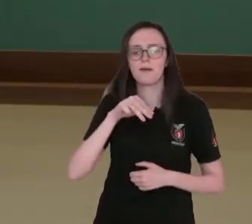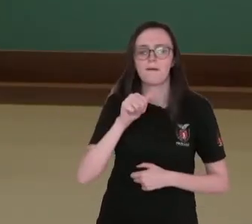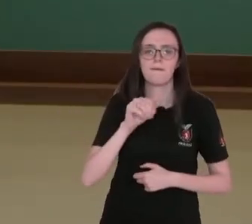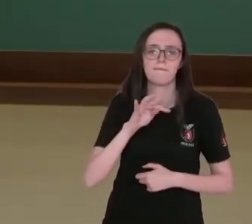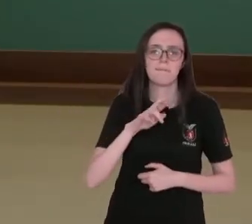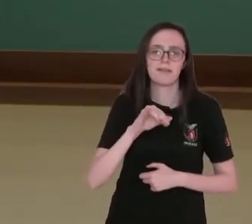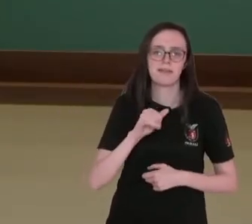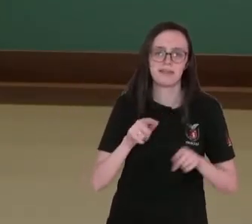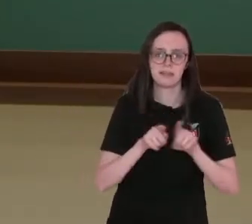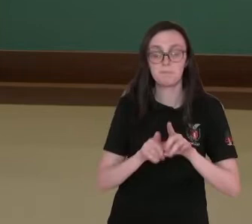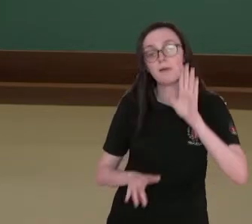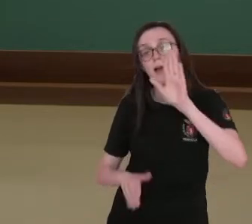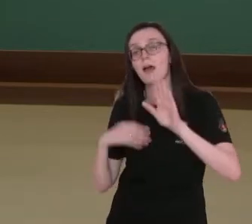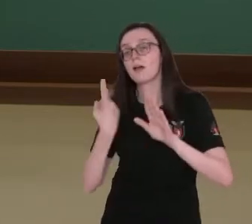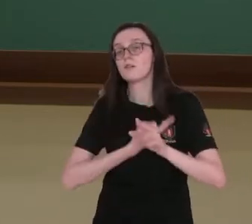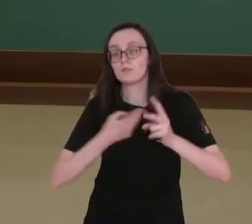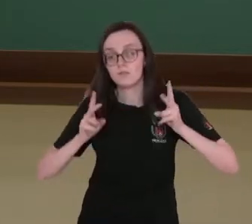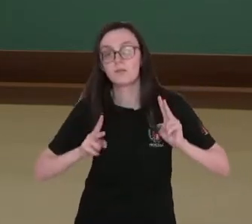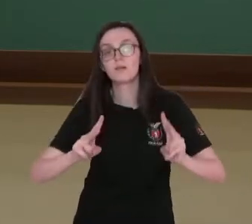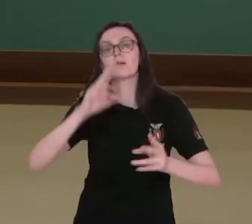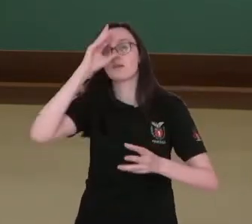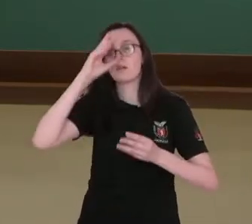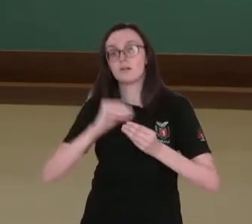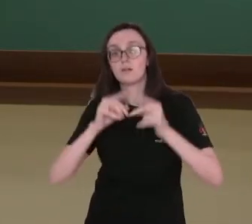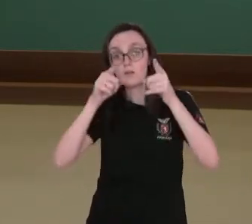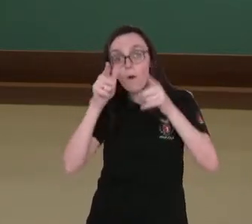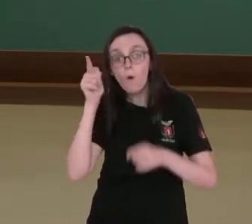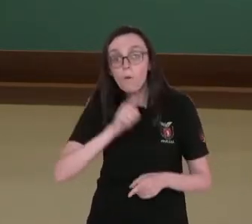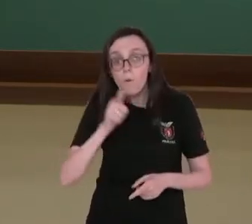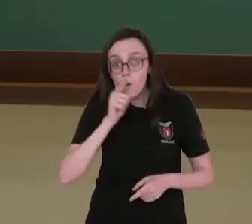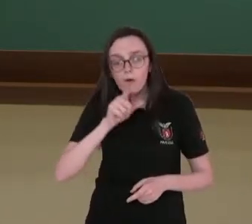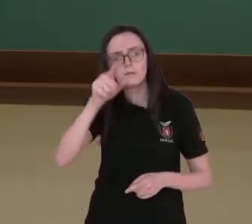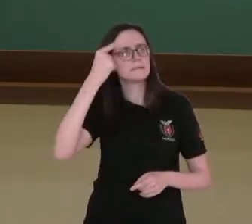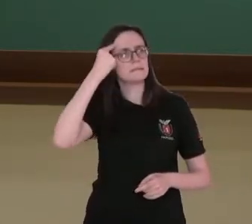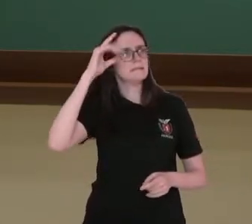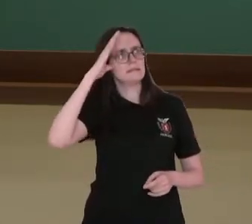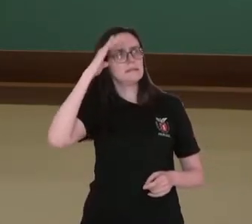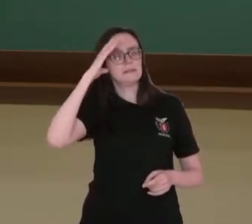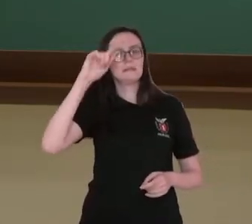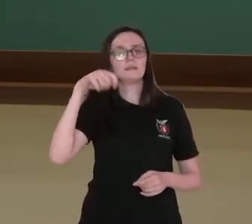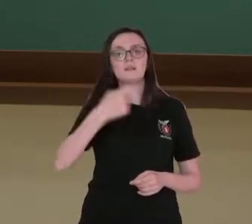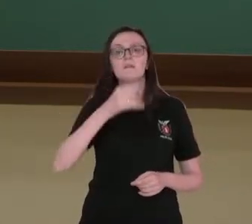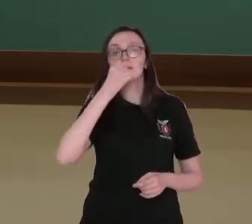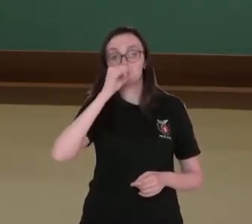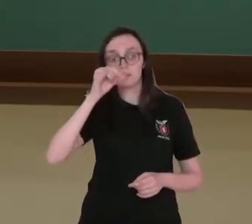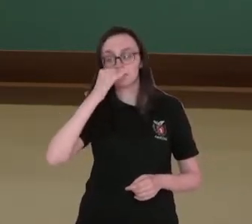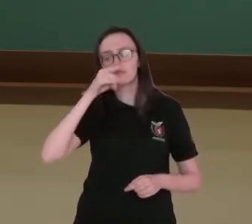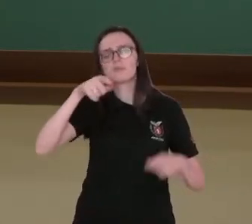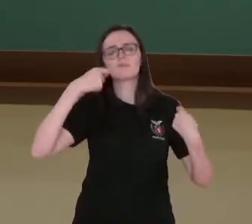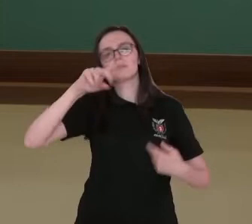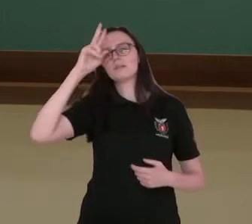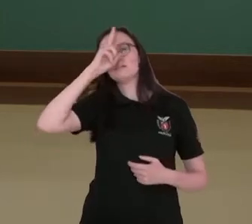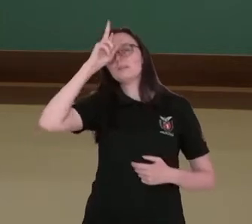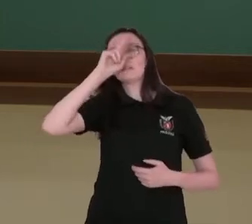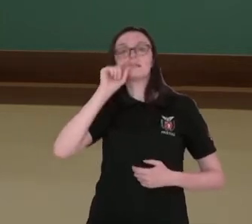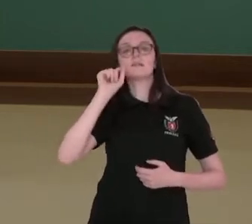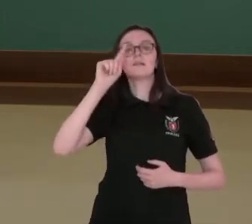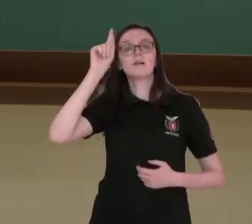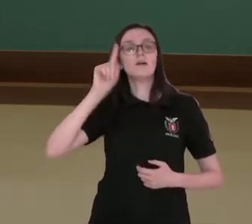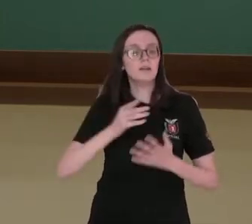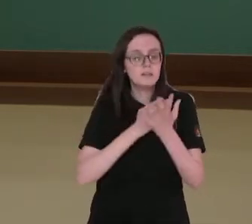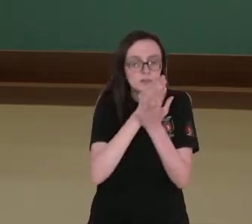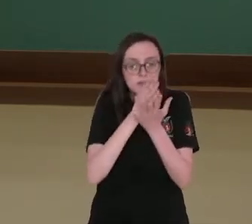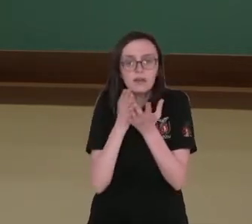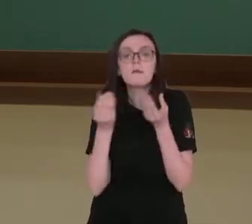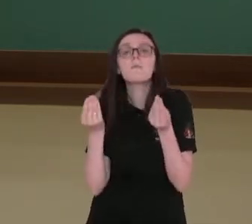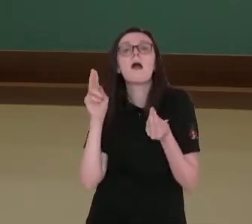vamos adiante. Para você compreender, para você pensar na energia, você deve lembrar das